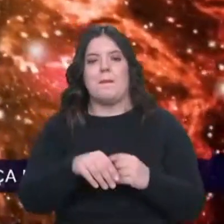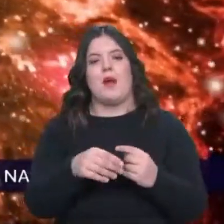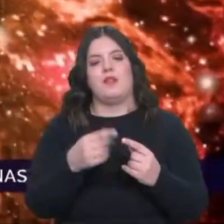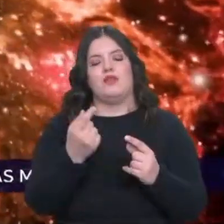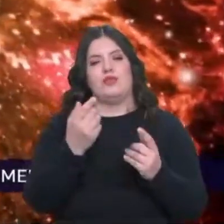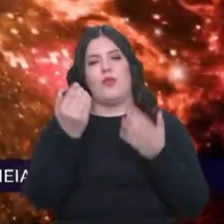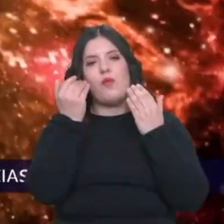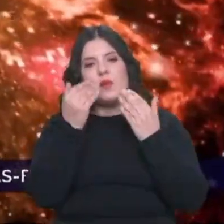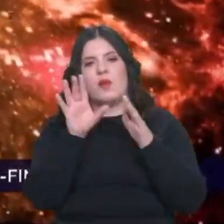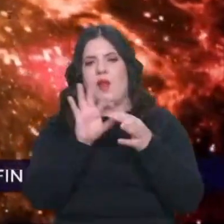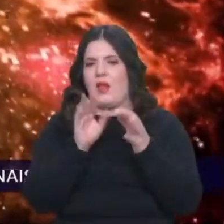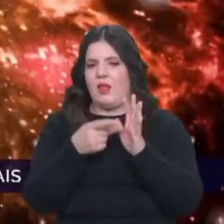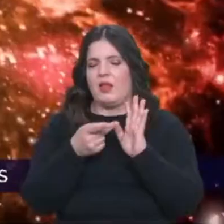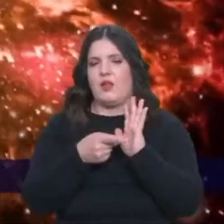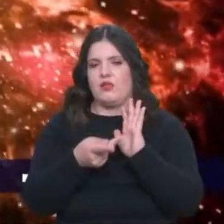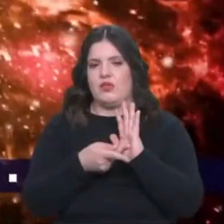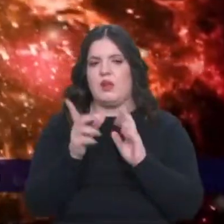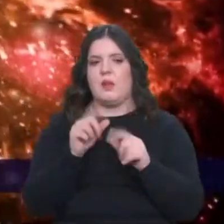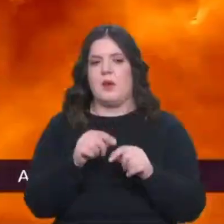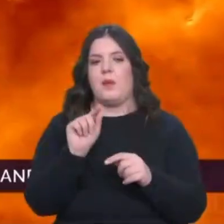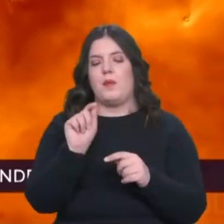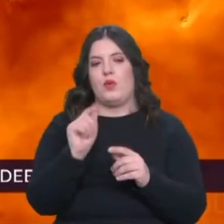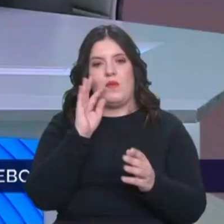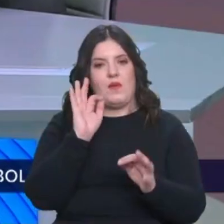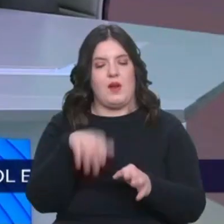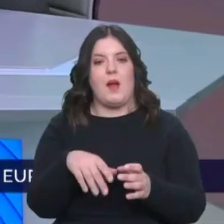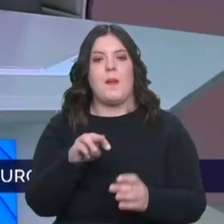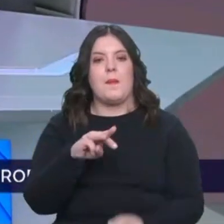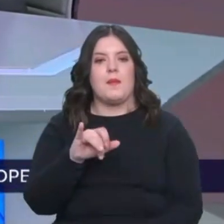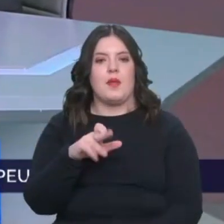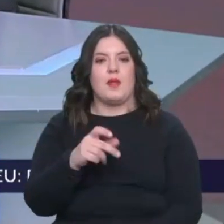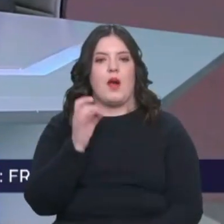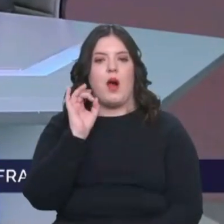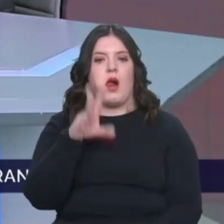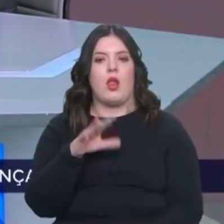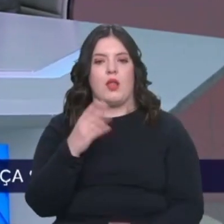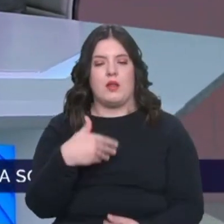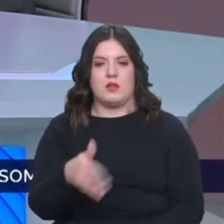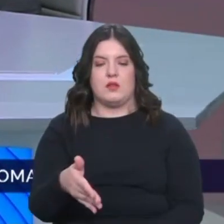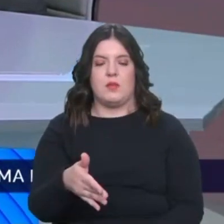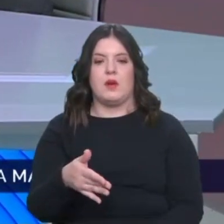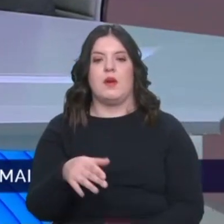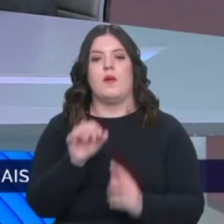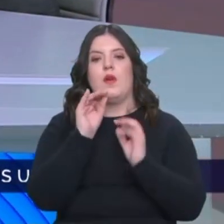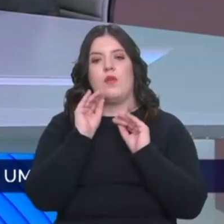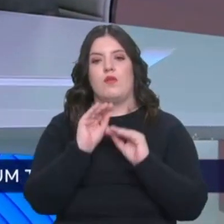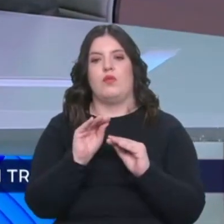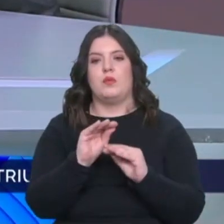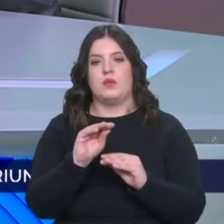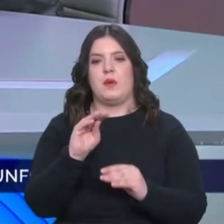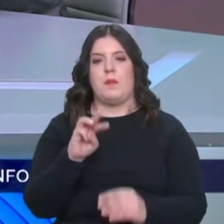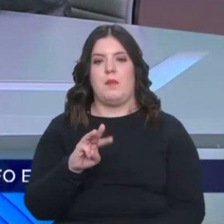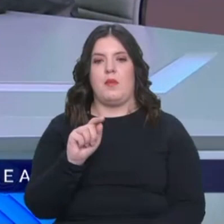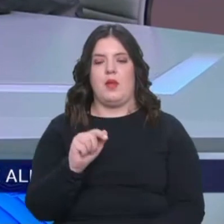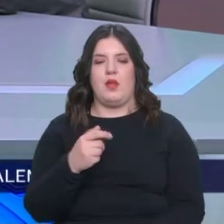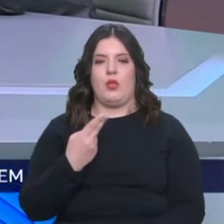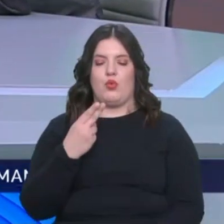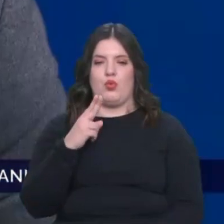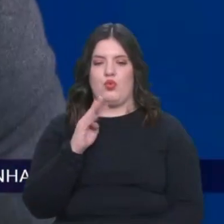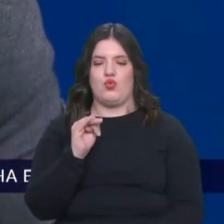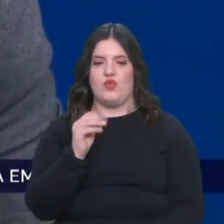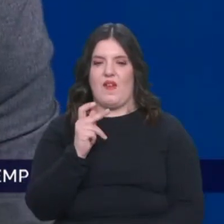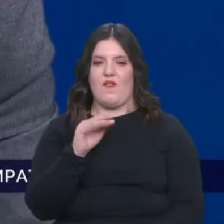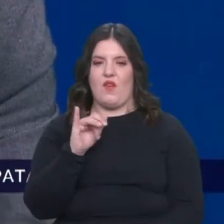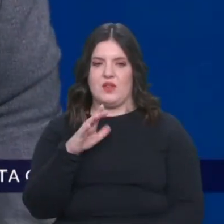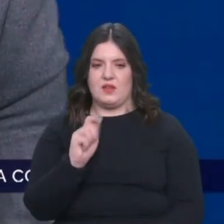até mesmo tecnológico. No minuto final, Miguel, vamos à sugestão da semana. É a formação Medusa Fossa em Marte. Estávamos a falar de